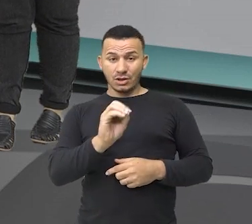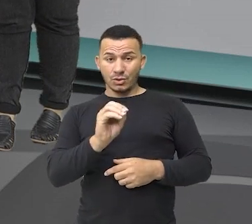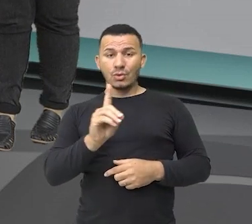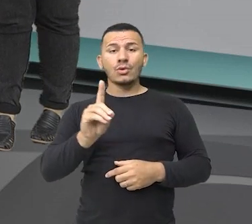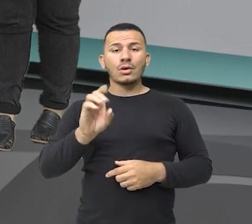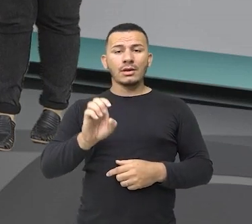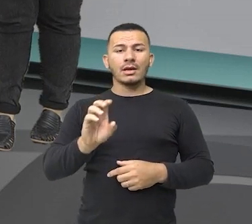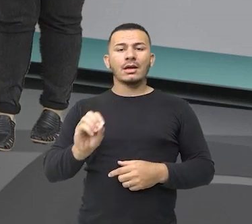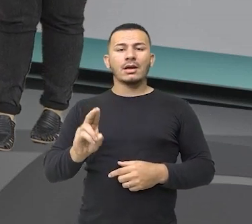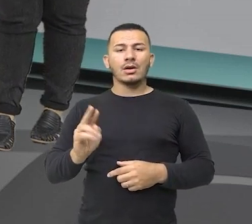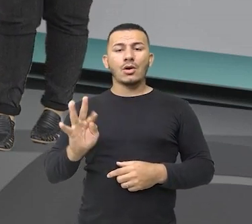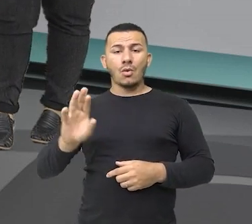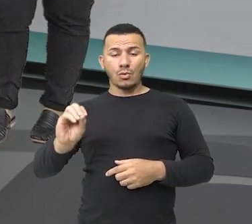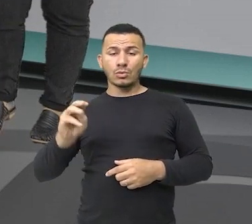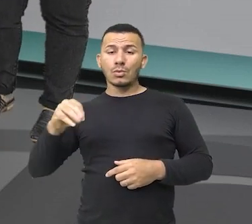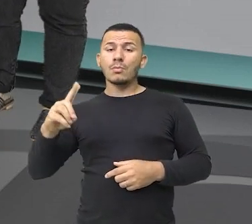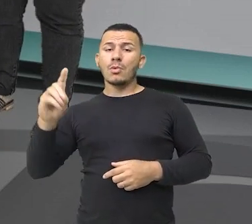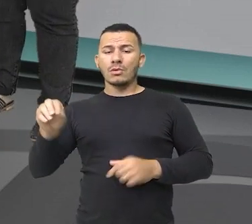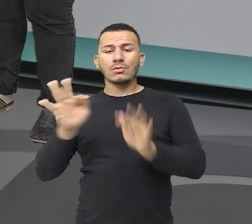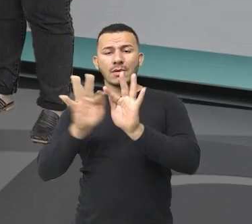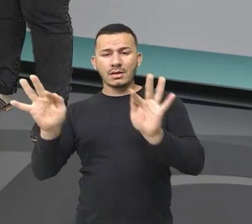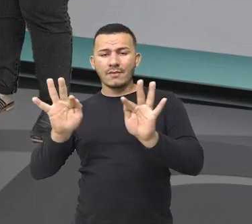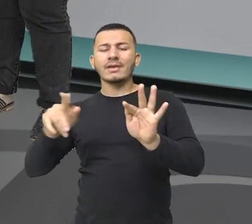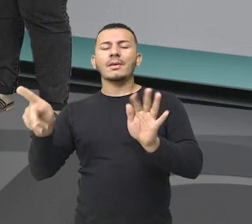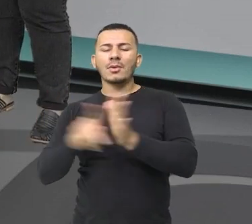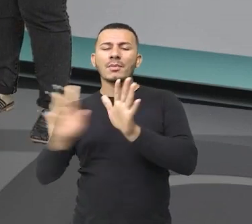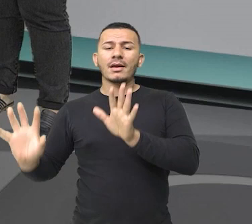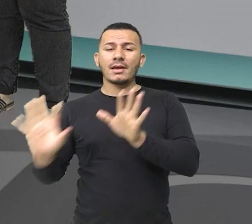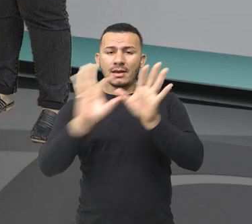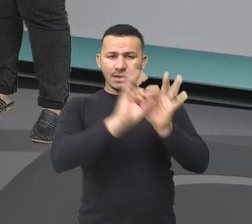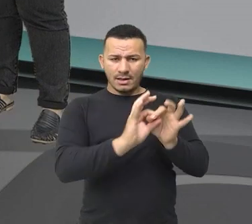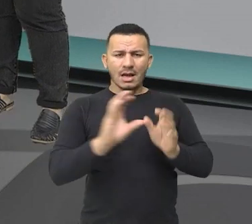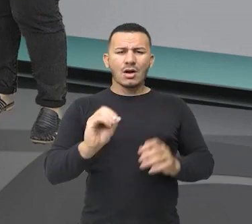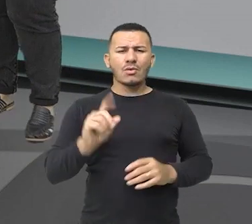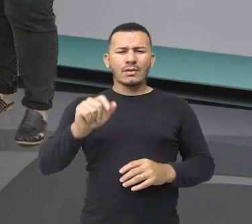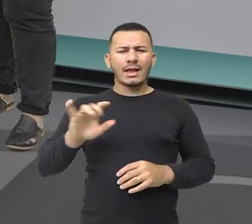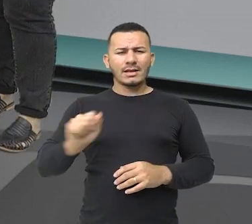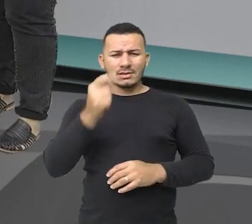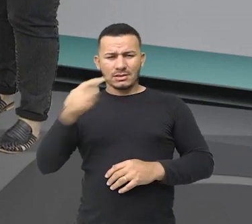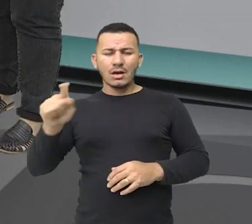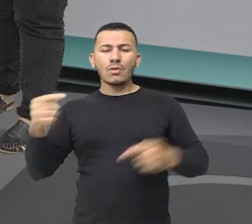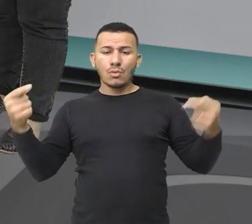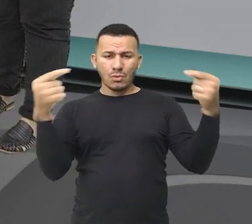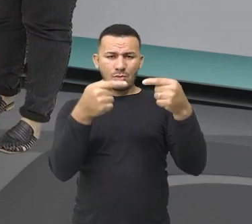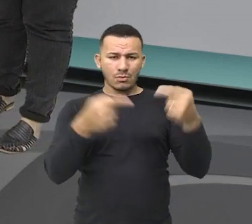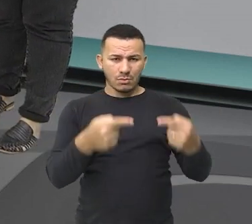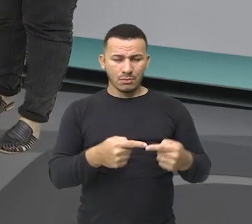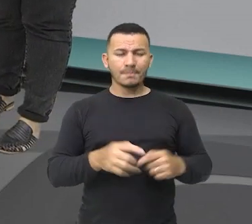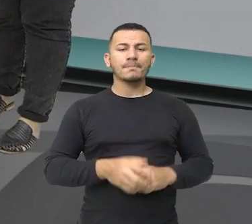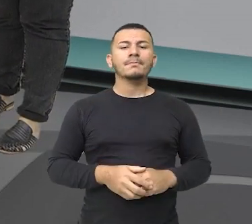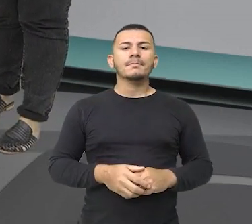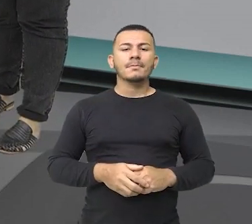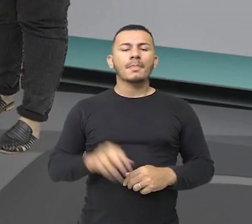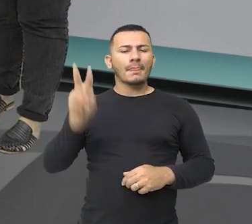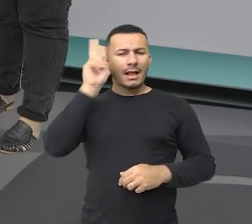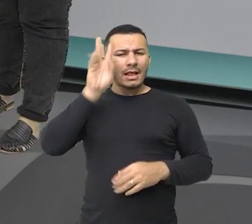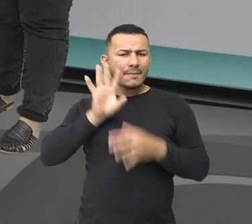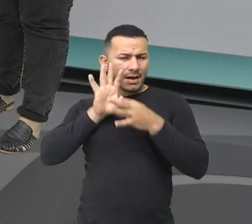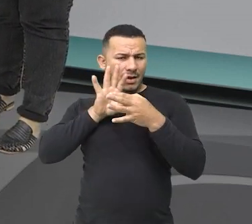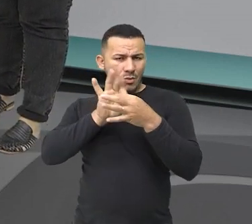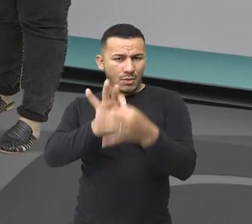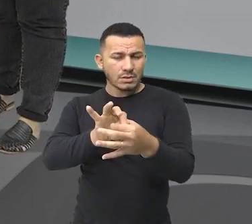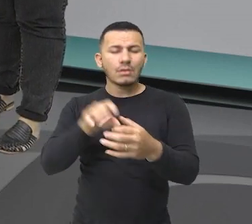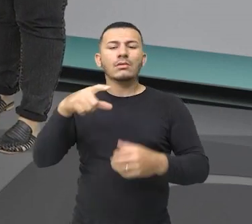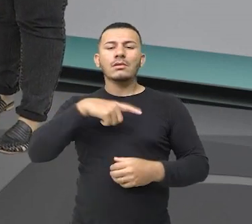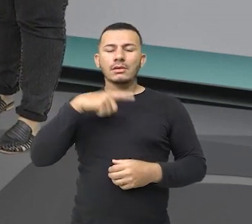de conexão. Ok, pessoal? Então, notem que aquela ideia, aquela história da coesão que a gente já comentou aqui, ela vai se fazer